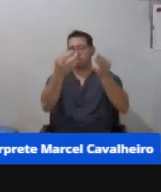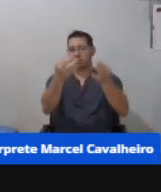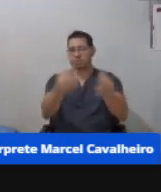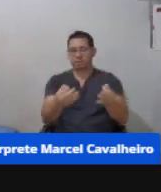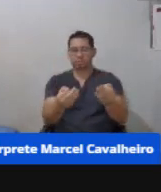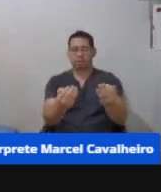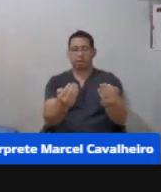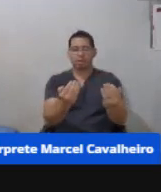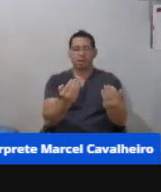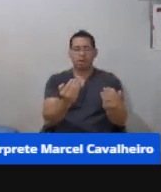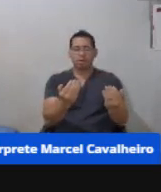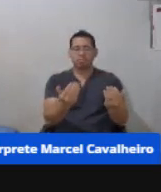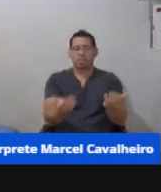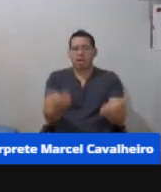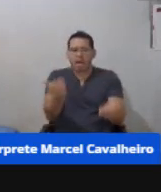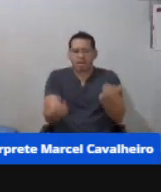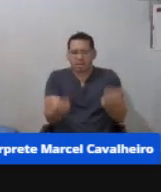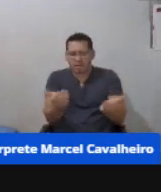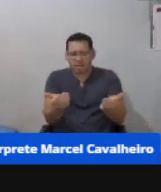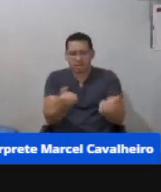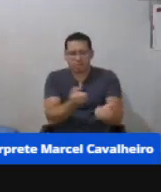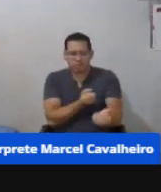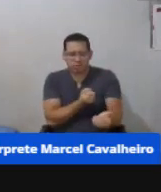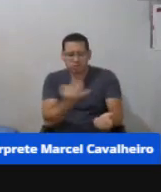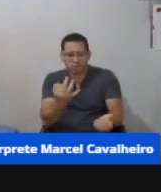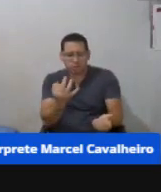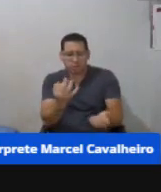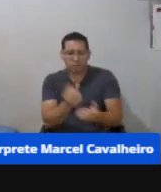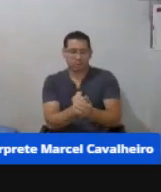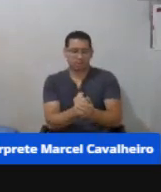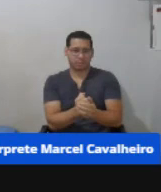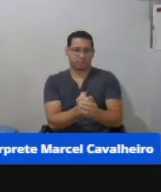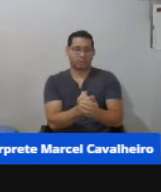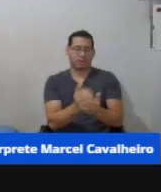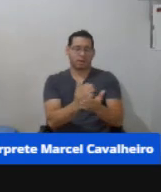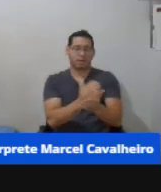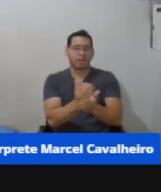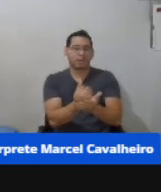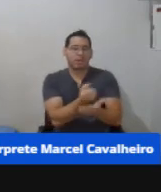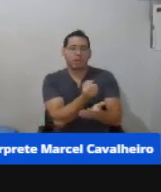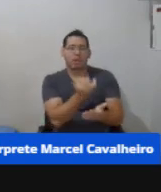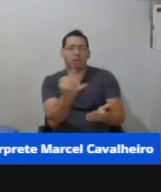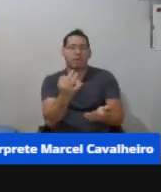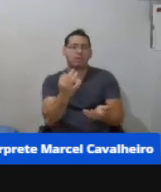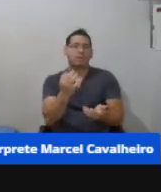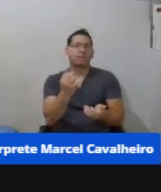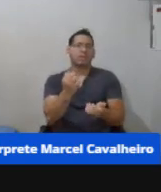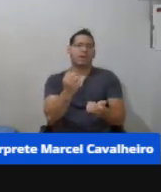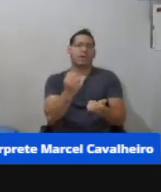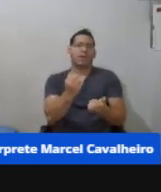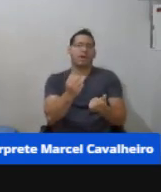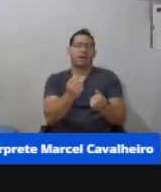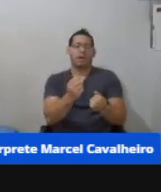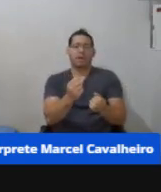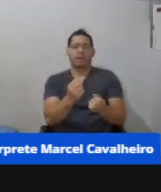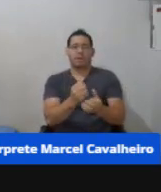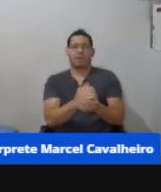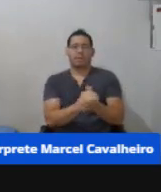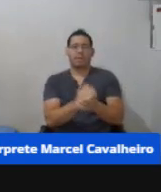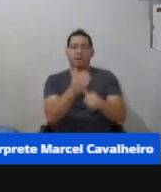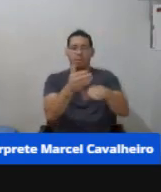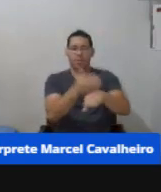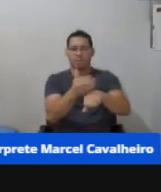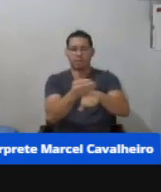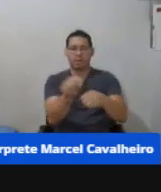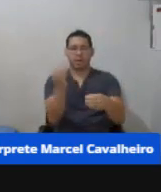numérico, na distribuição de habilidades entre os campos de atuação e dentro desses, entre as